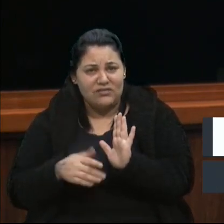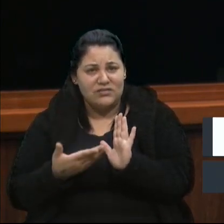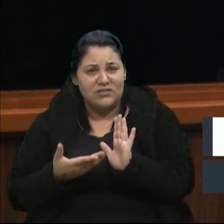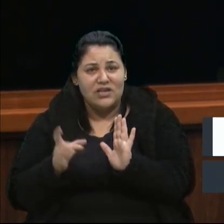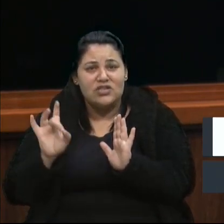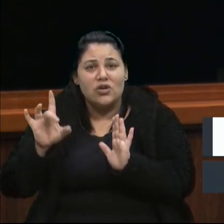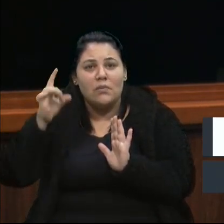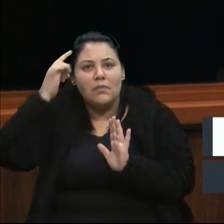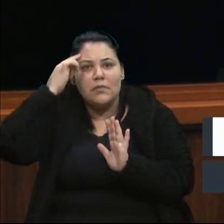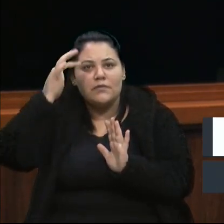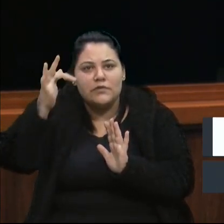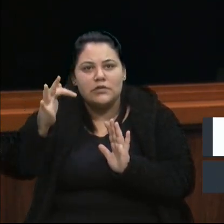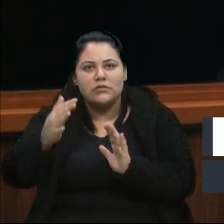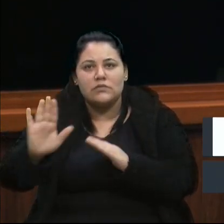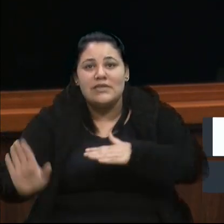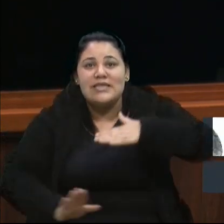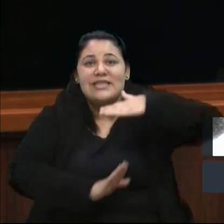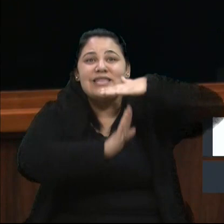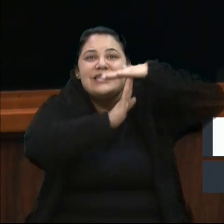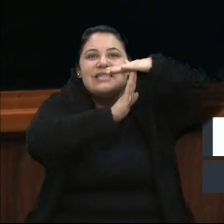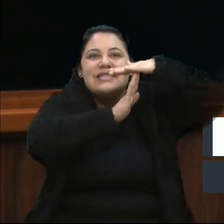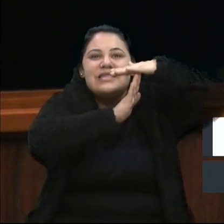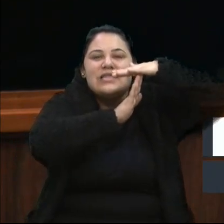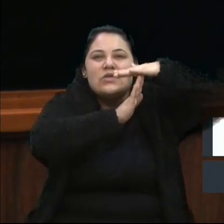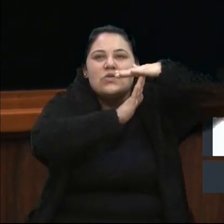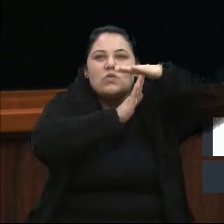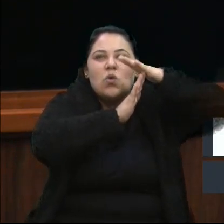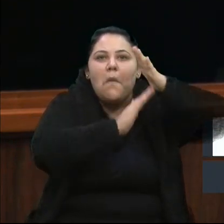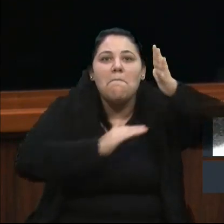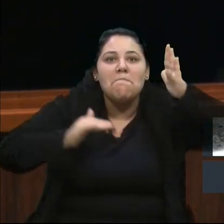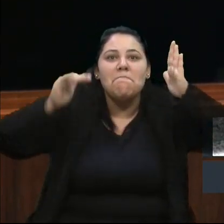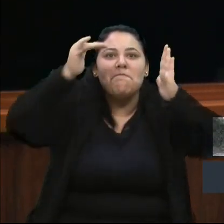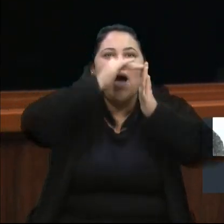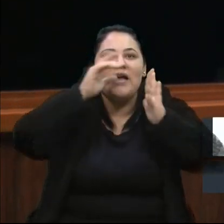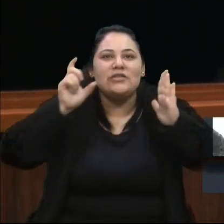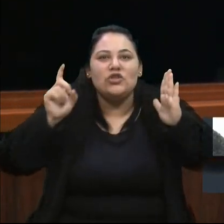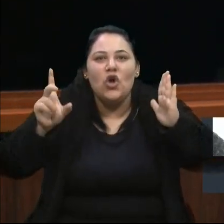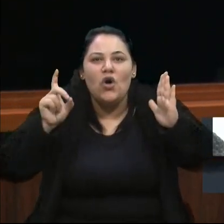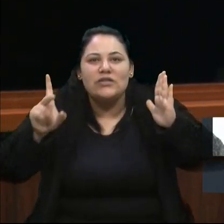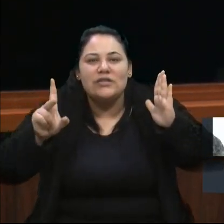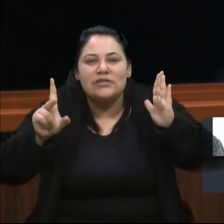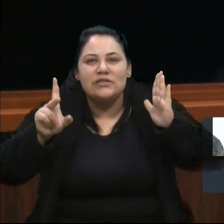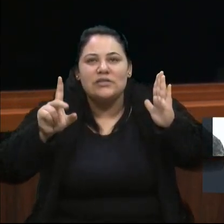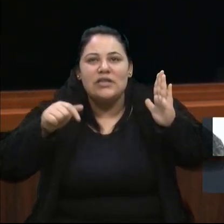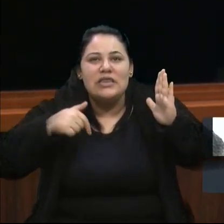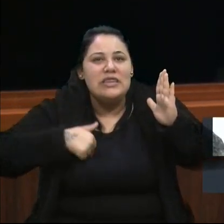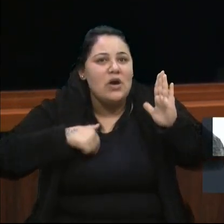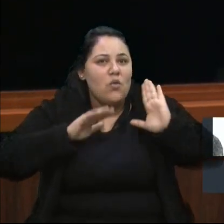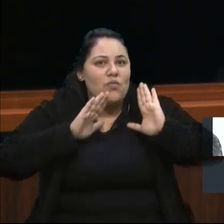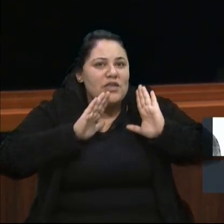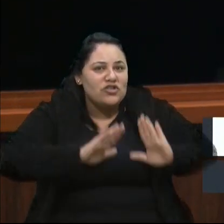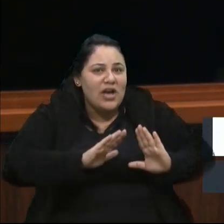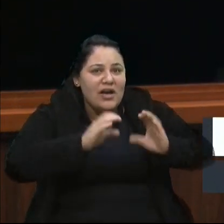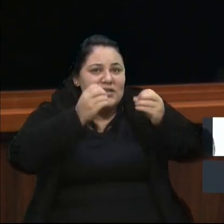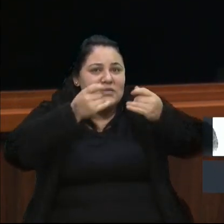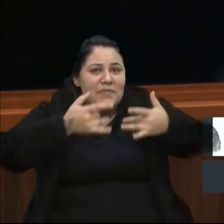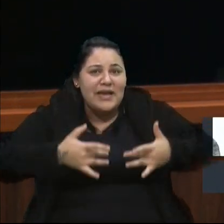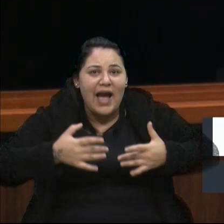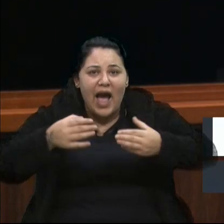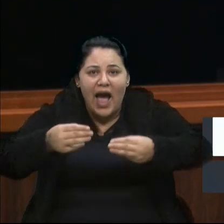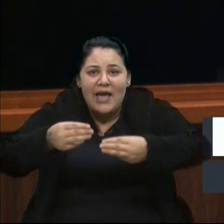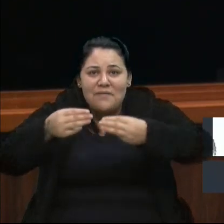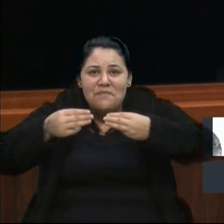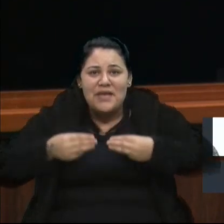uma previsão. Teto máximo, 12 mil. Não deixaram nós fazermos essa explicação de emenda por emenda,